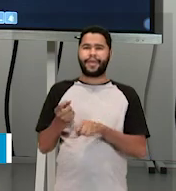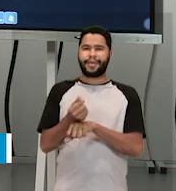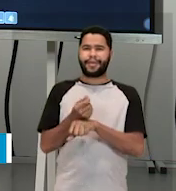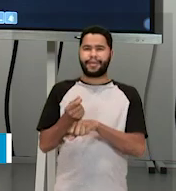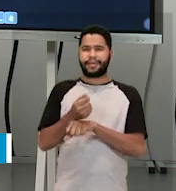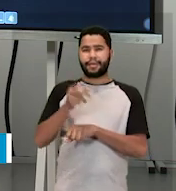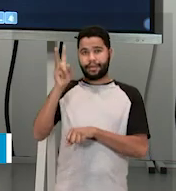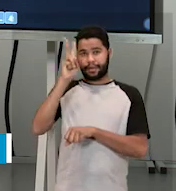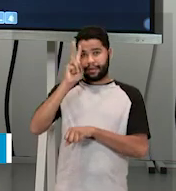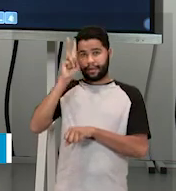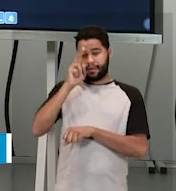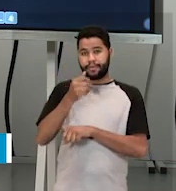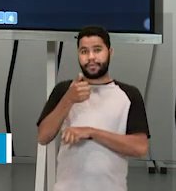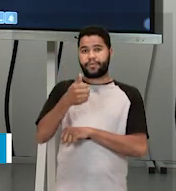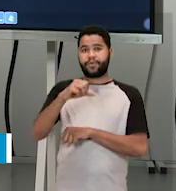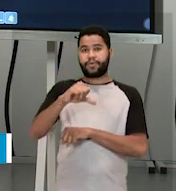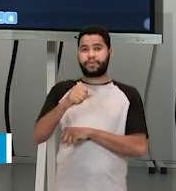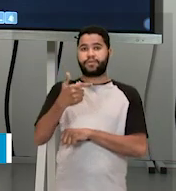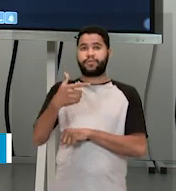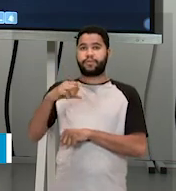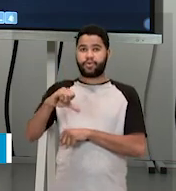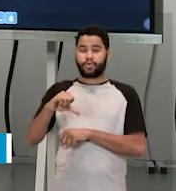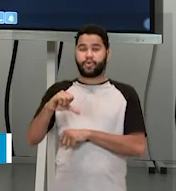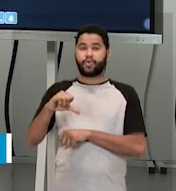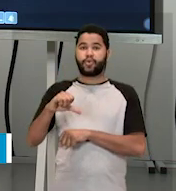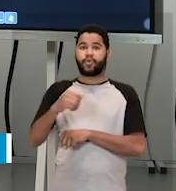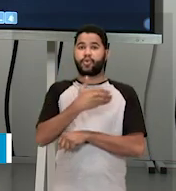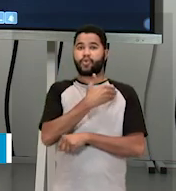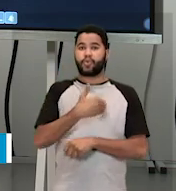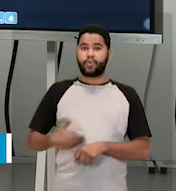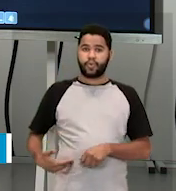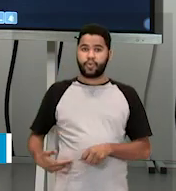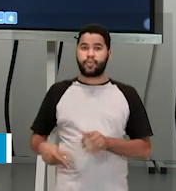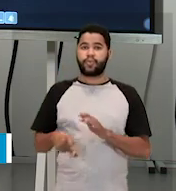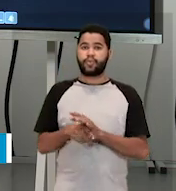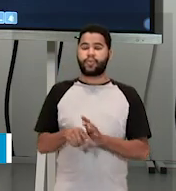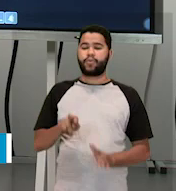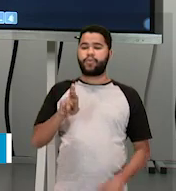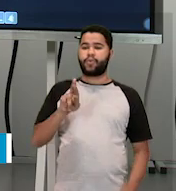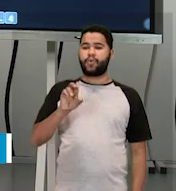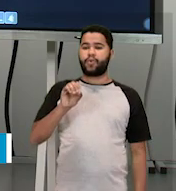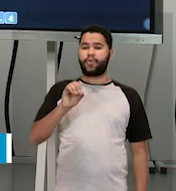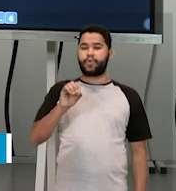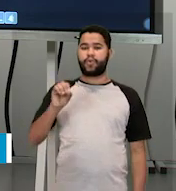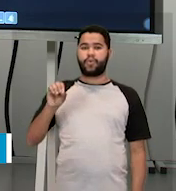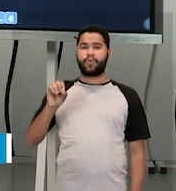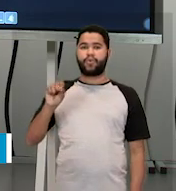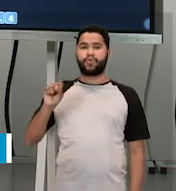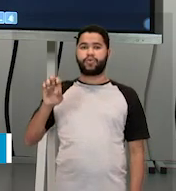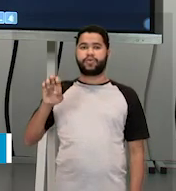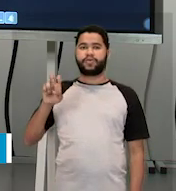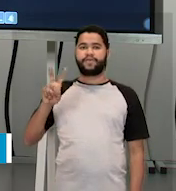de 1929, onde no governo do presidente Roosevelt foi criado o New